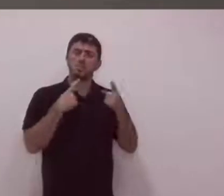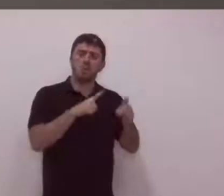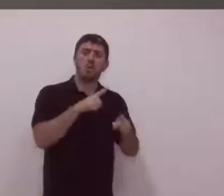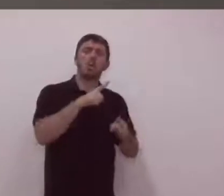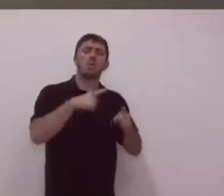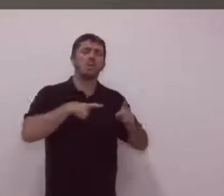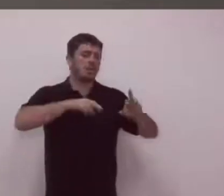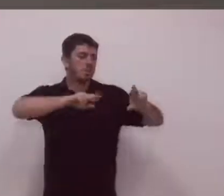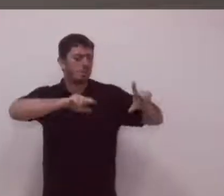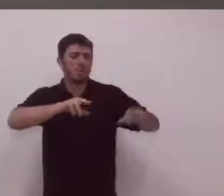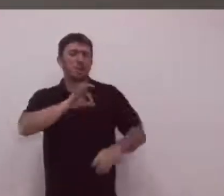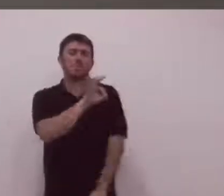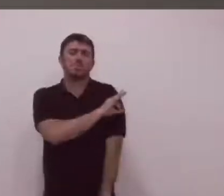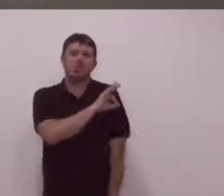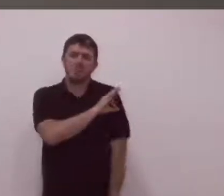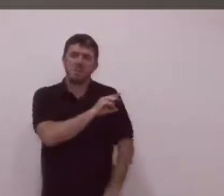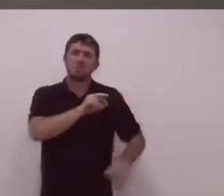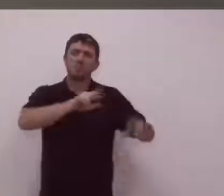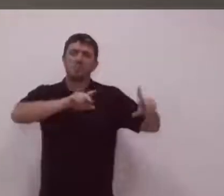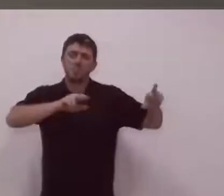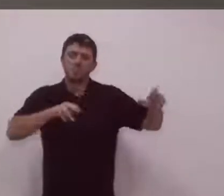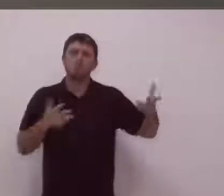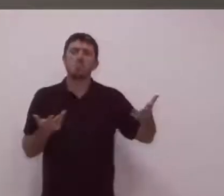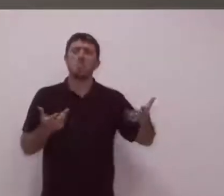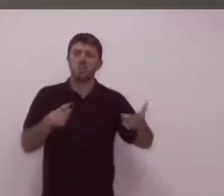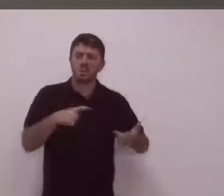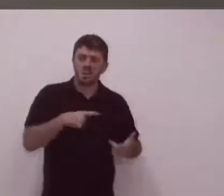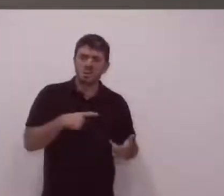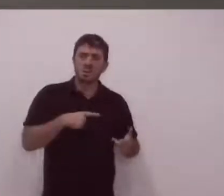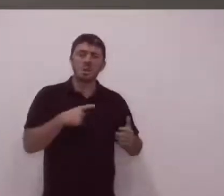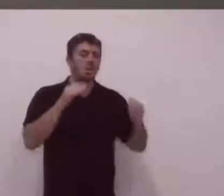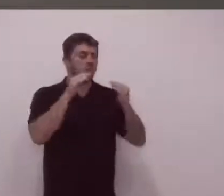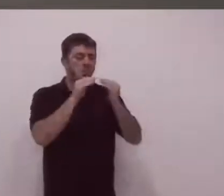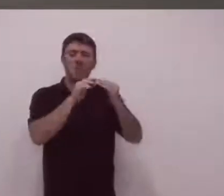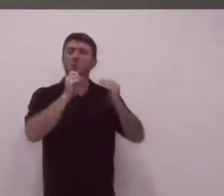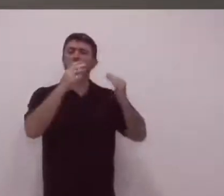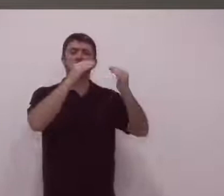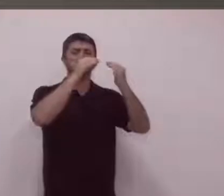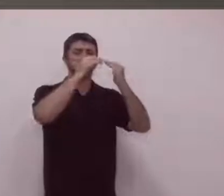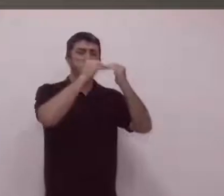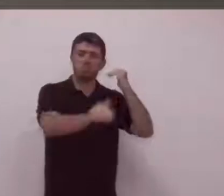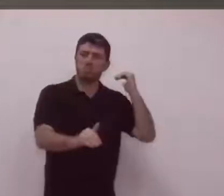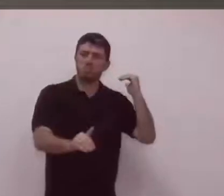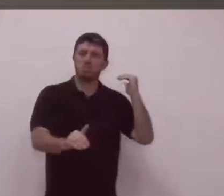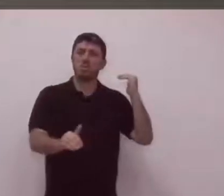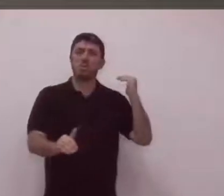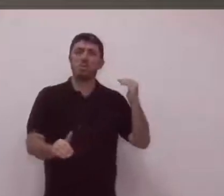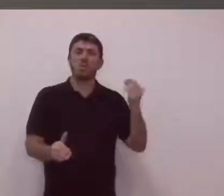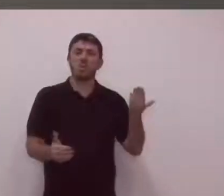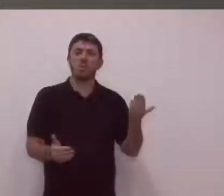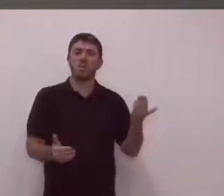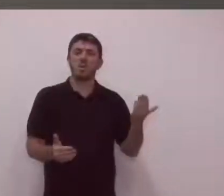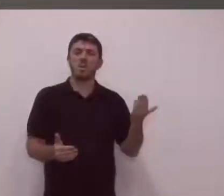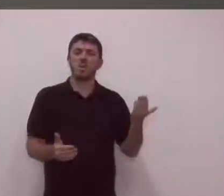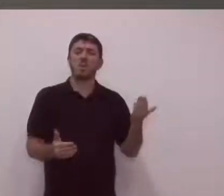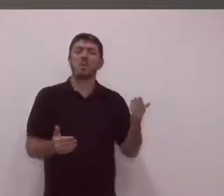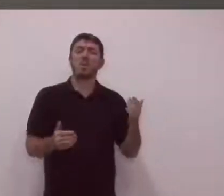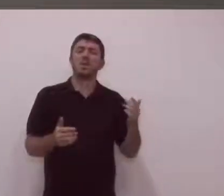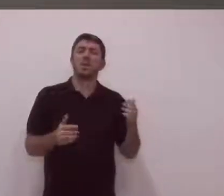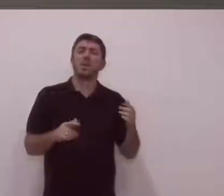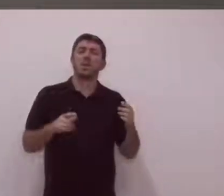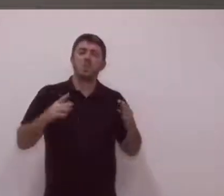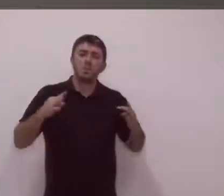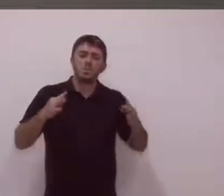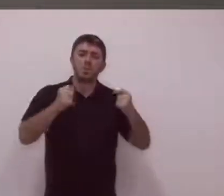divergências pode criticar o governo concordar com pontos discordar de outros e eu acho sim que no governo há motivos para críticas todos os